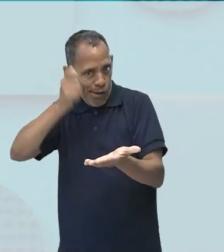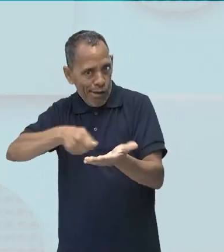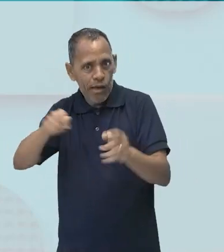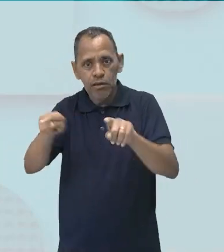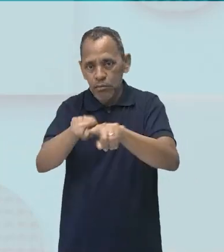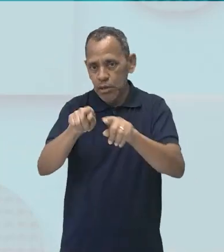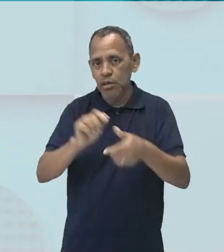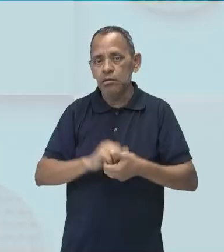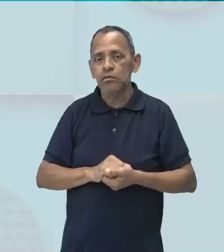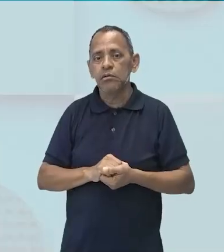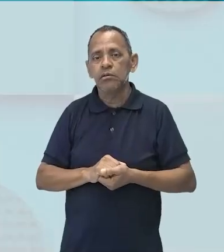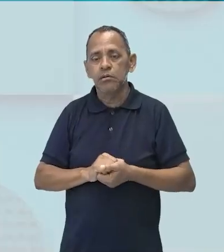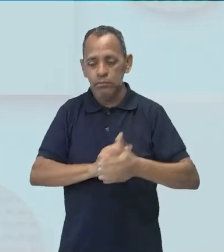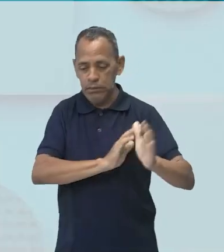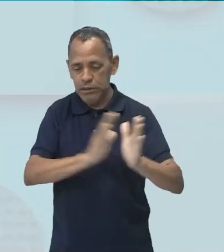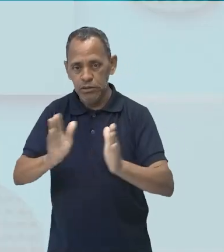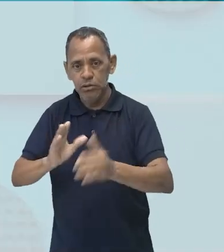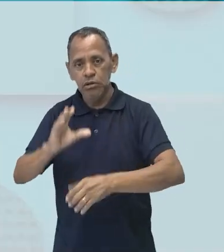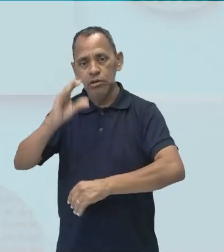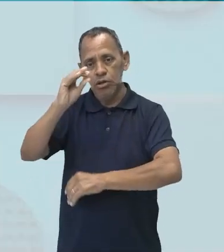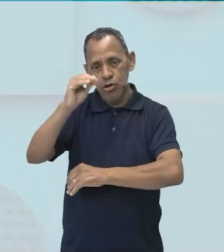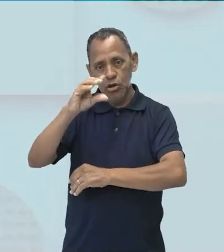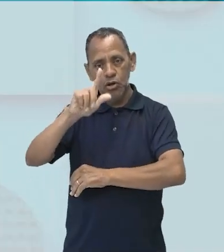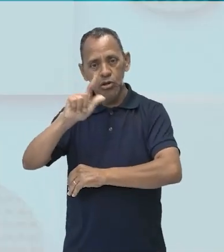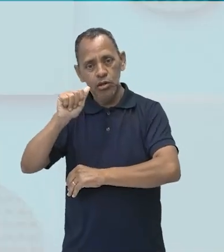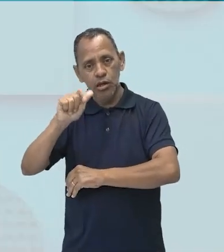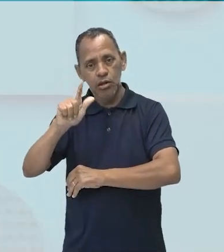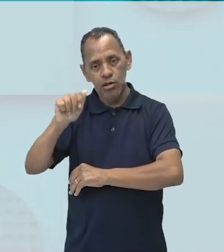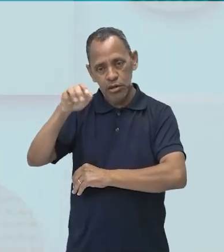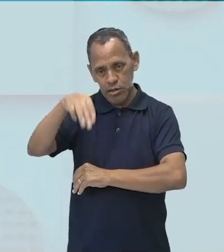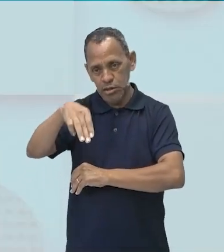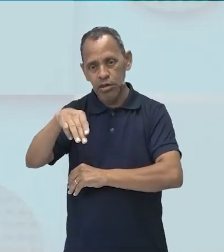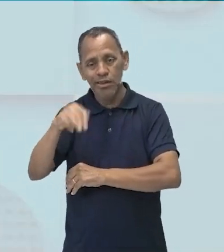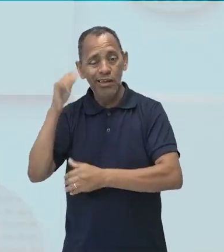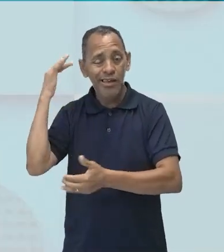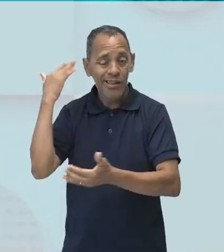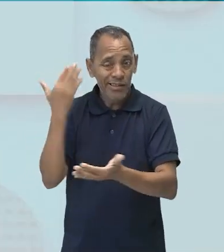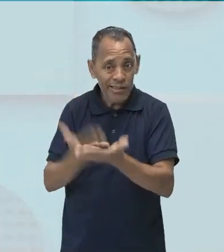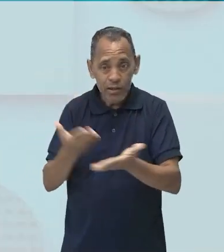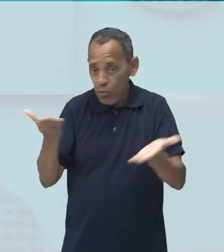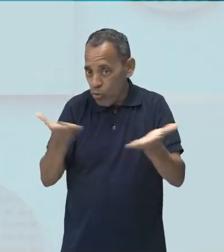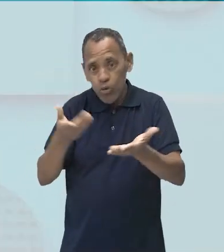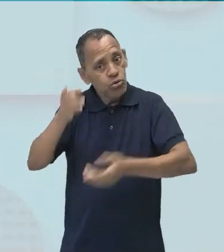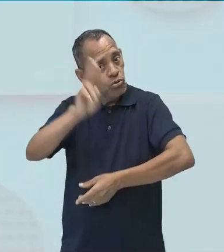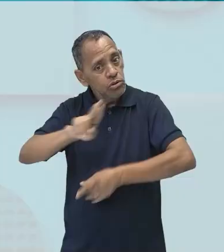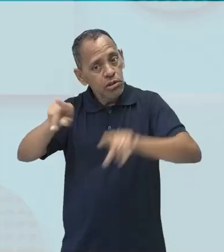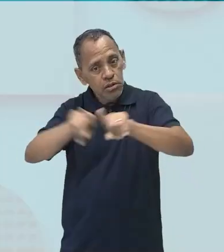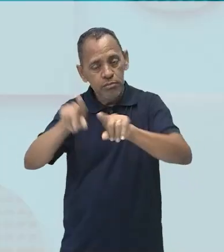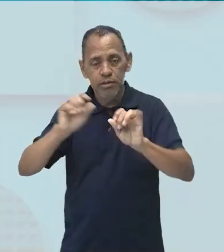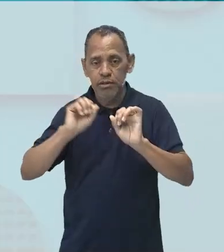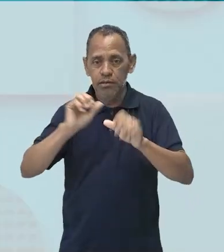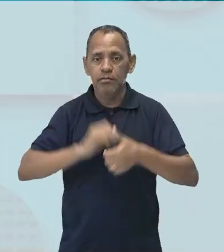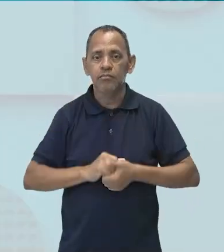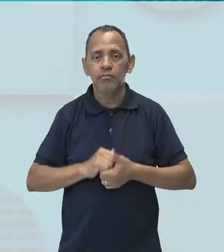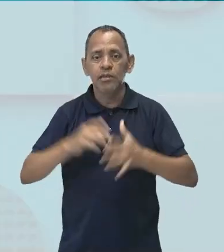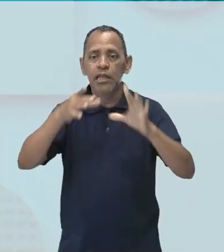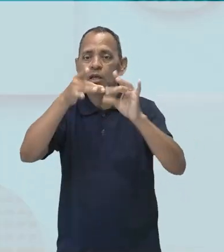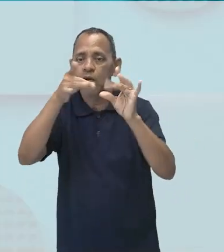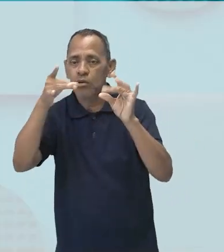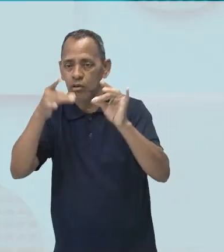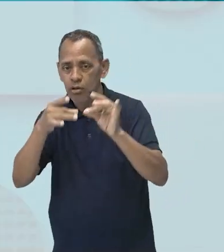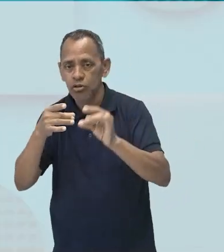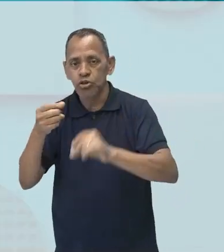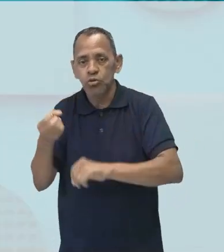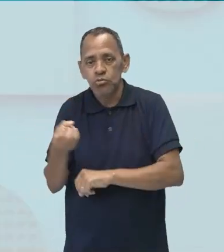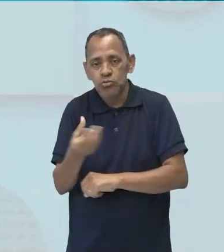da colagem, que até hoje é utilizada nas artes plásticas. Então, essa colagem é o novo